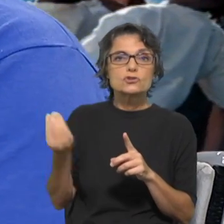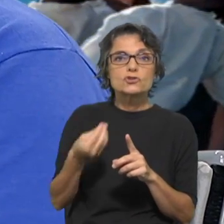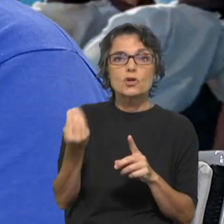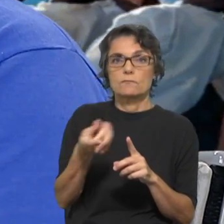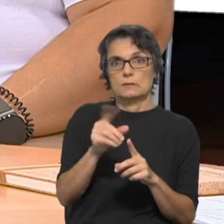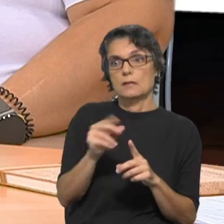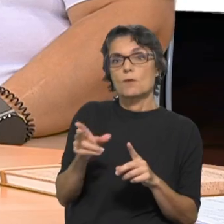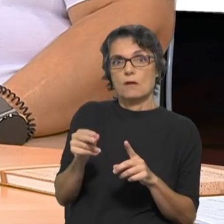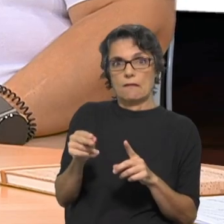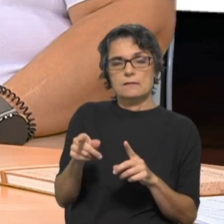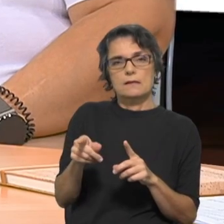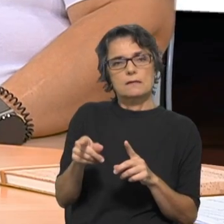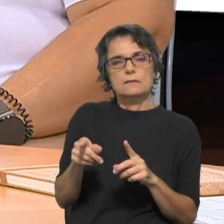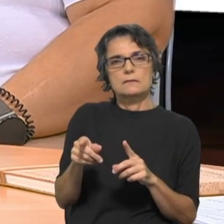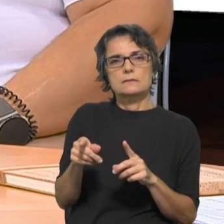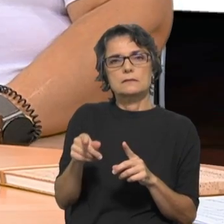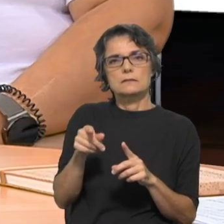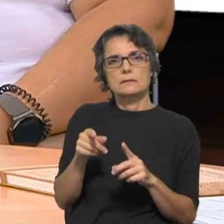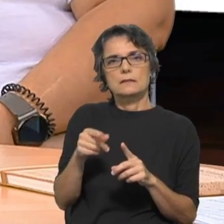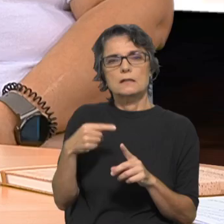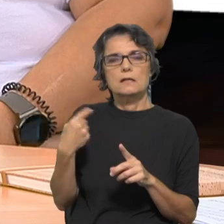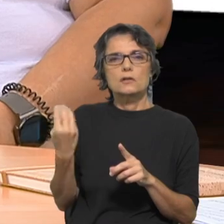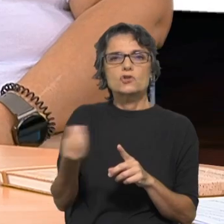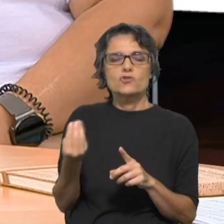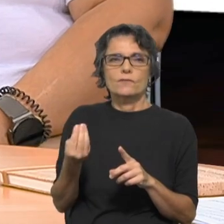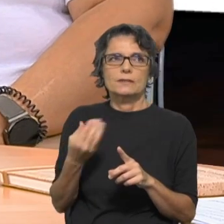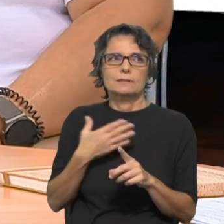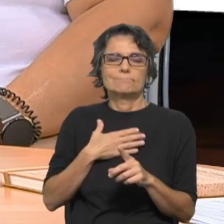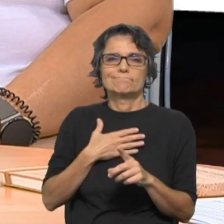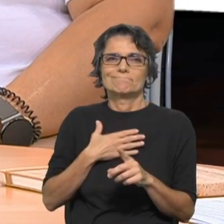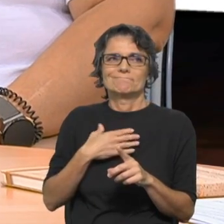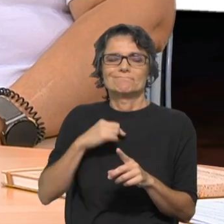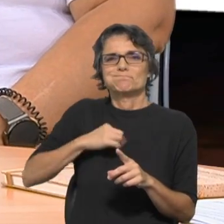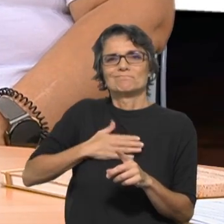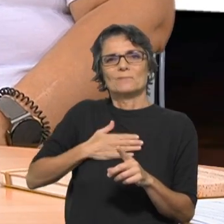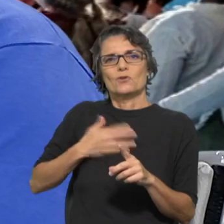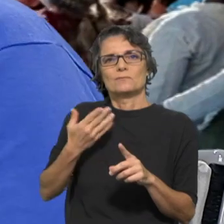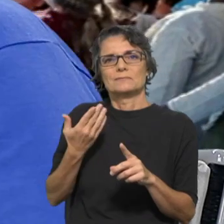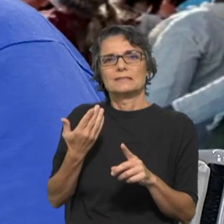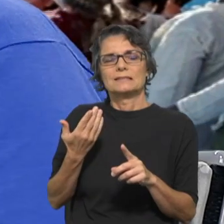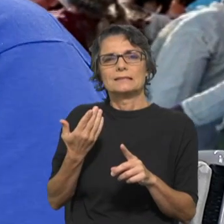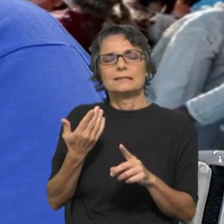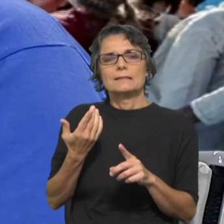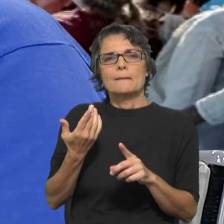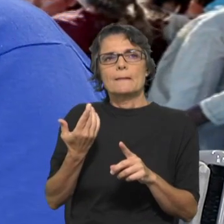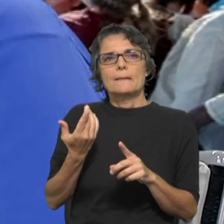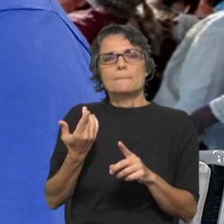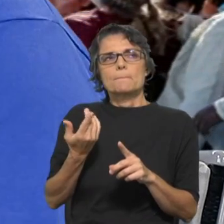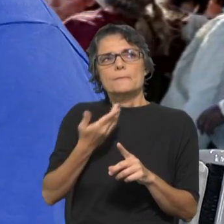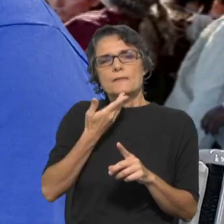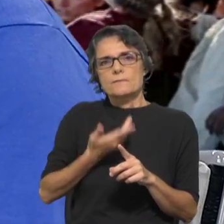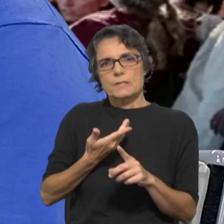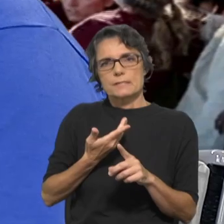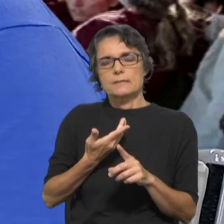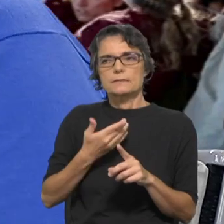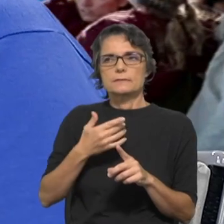casais, falo mais especificamente para jovens, de facto tem este carisma juvenil, de fazer uma experiência de